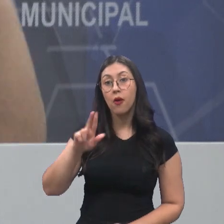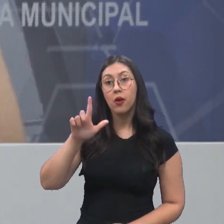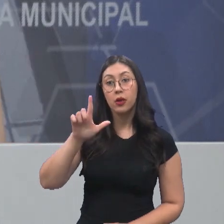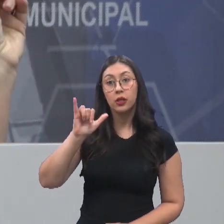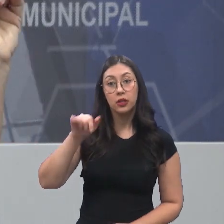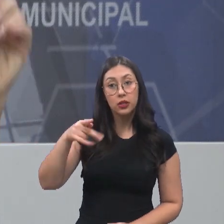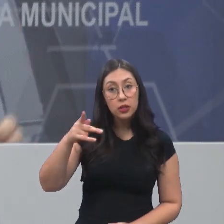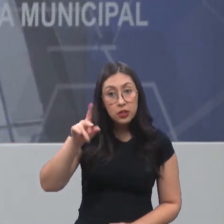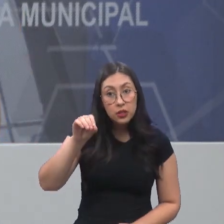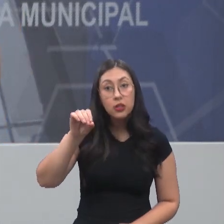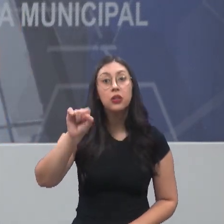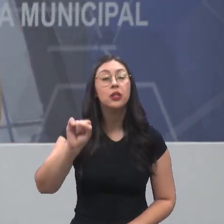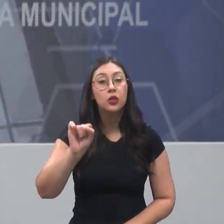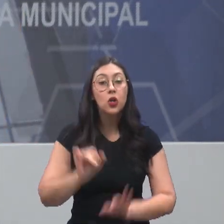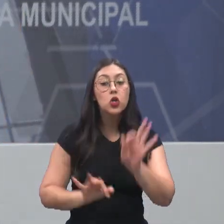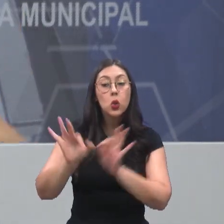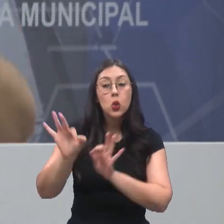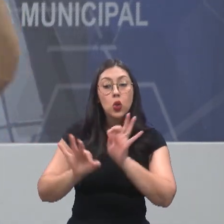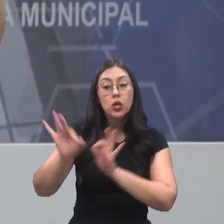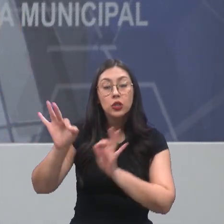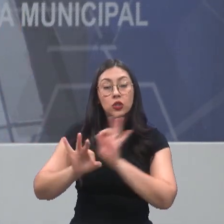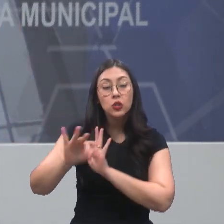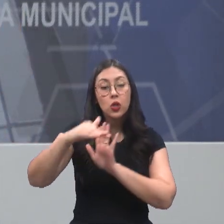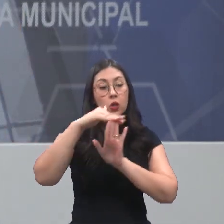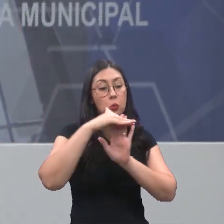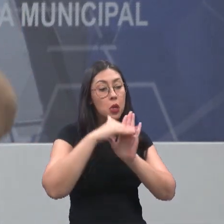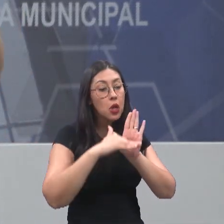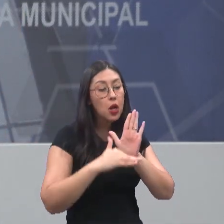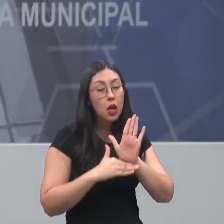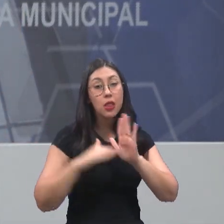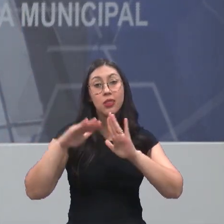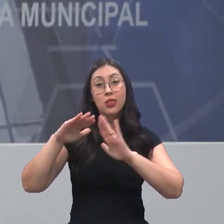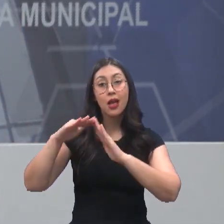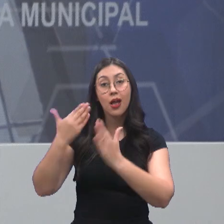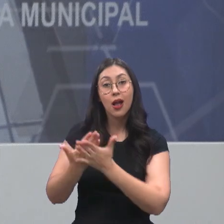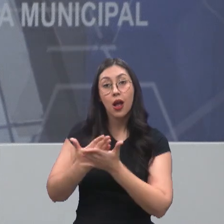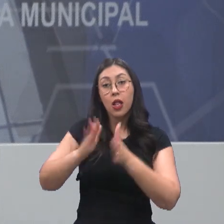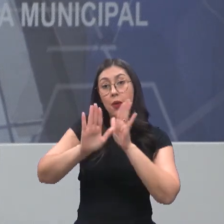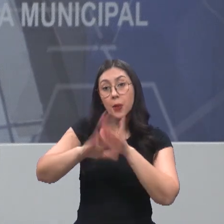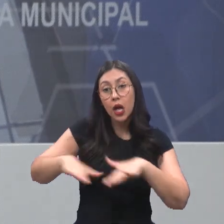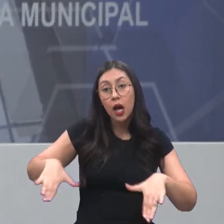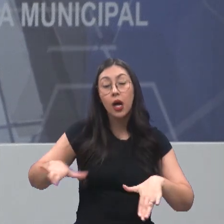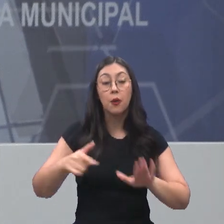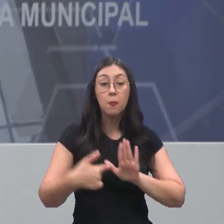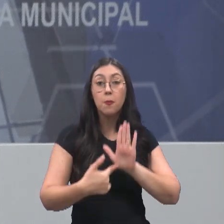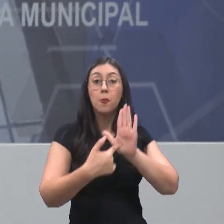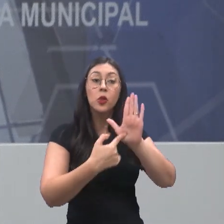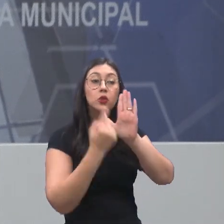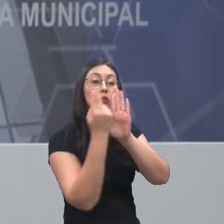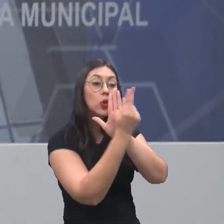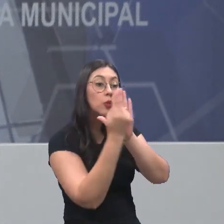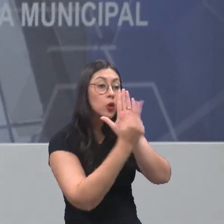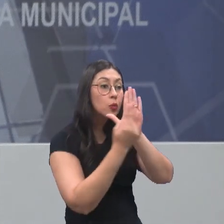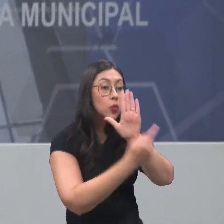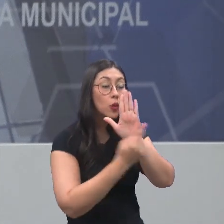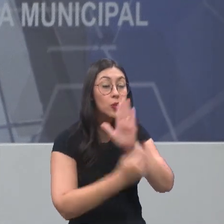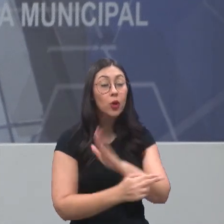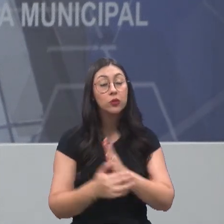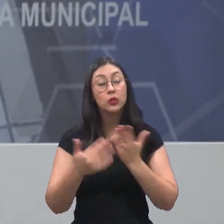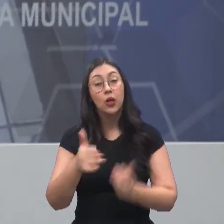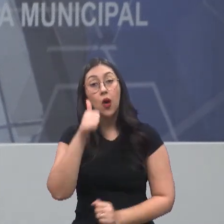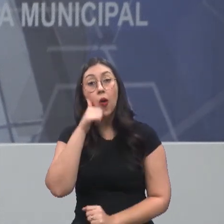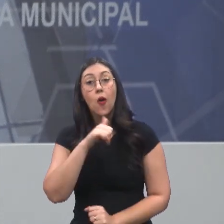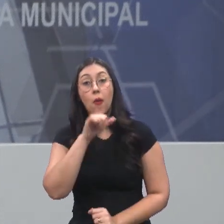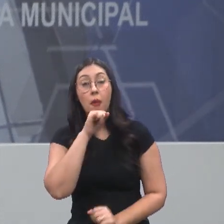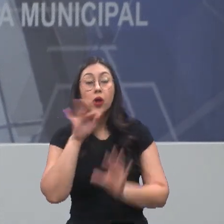colocando transparência, colocando no sistema a fila, as crianças que estavam na fila e as mães podendo acompanhar os seus